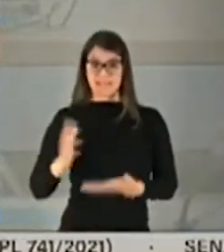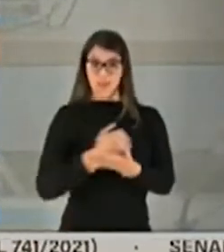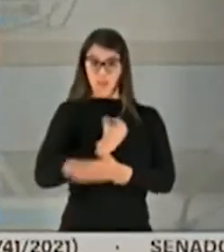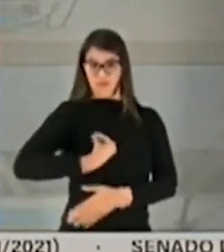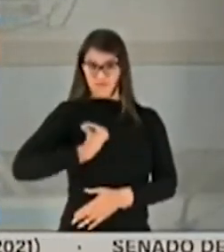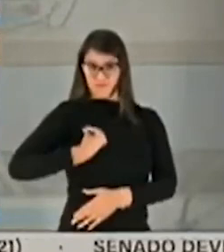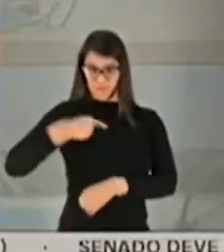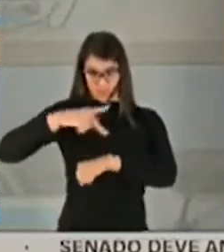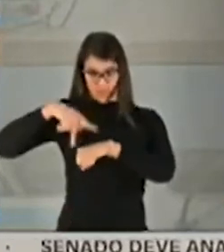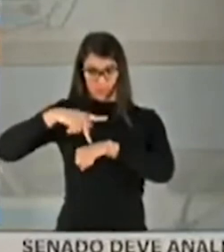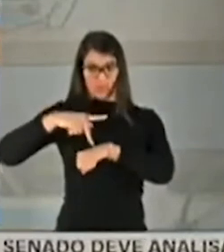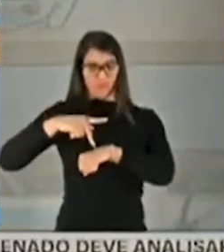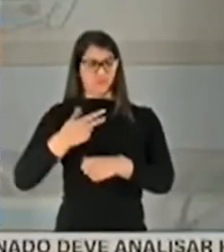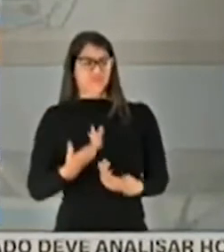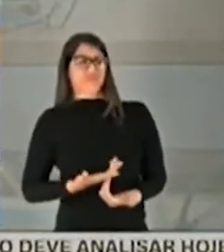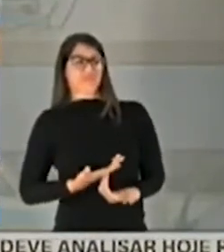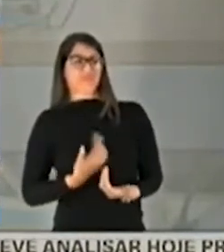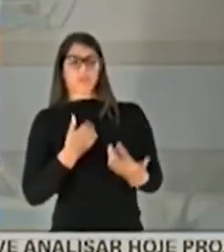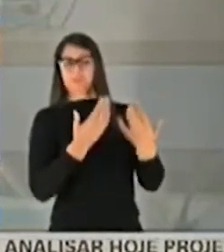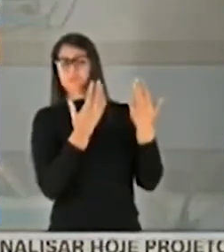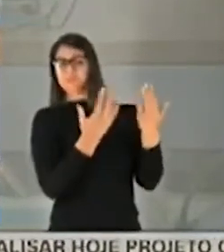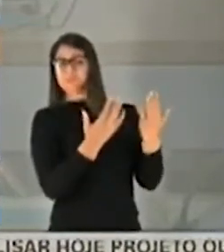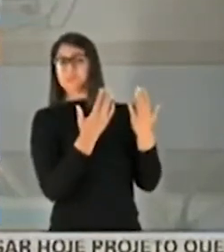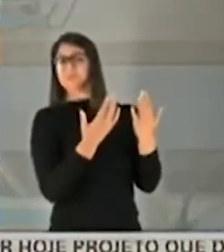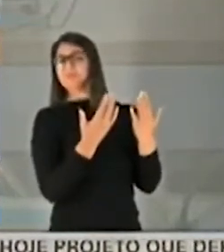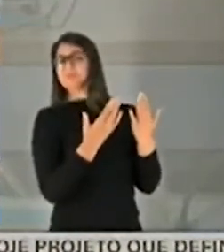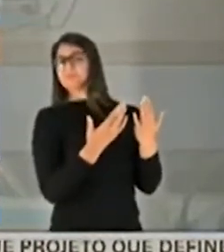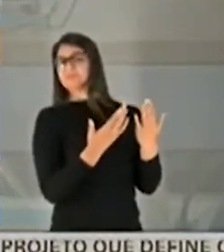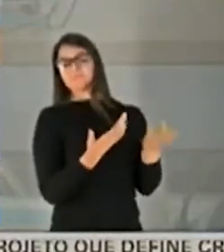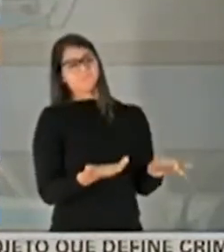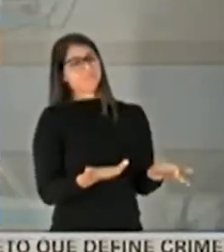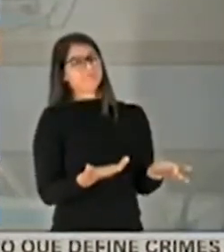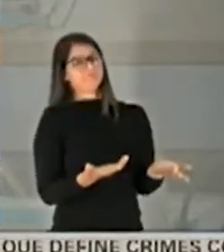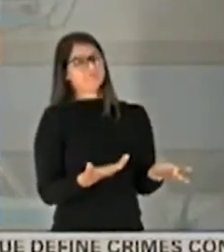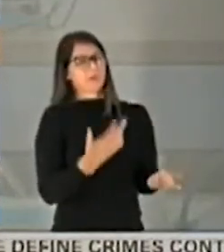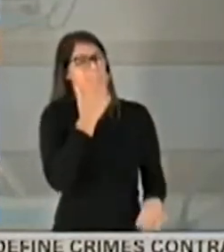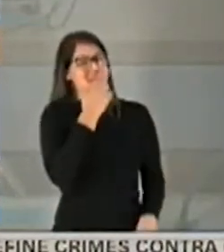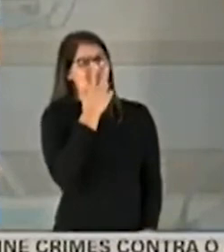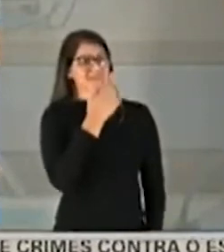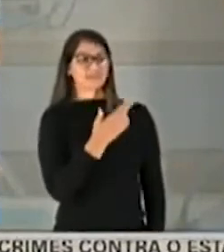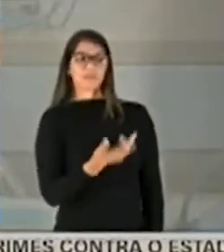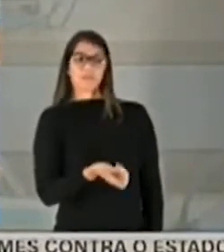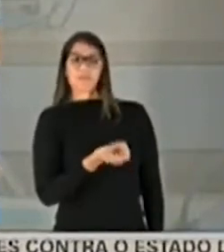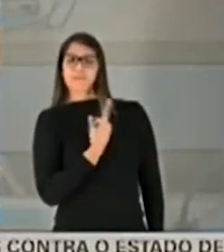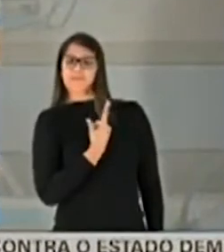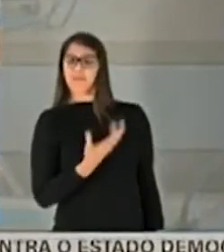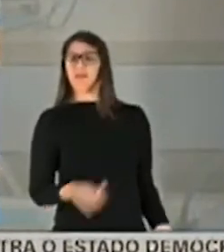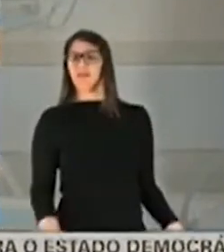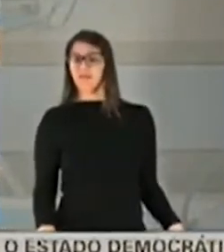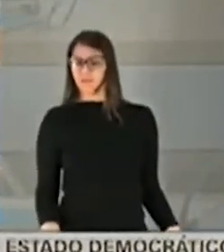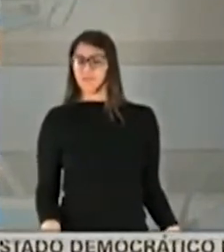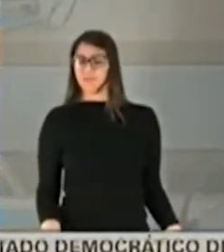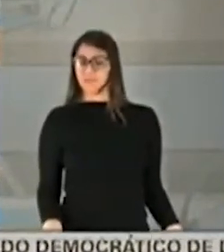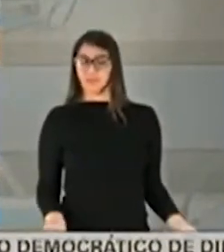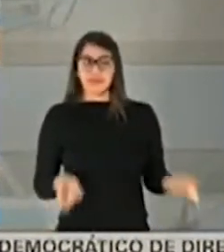vidas, me pareceu algo que, por si só, senador Omar, já nos deveria